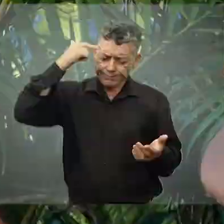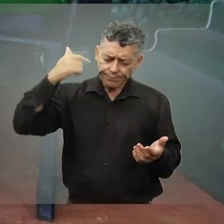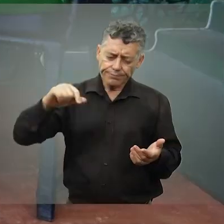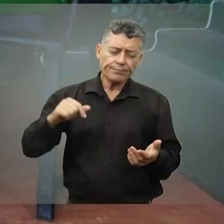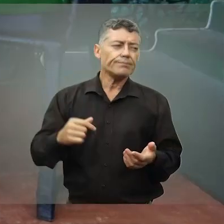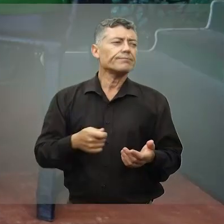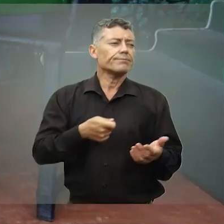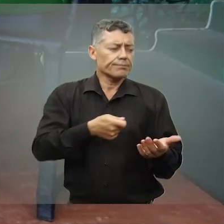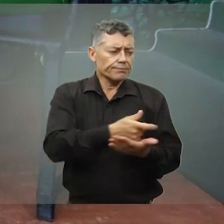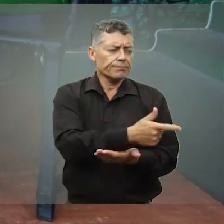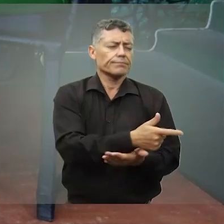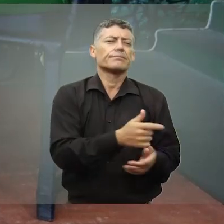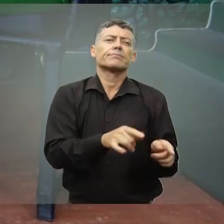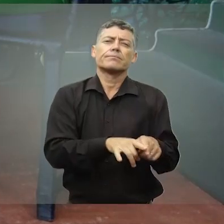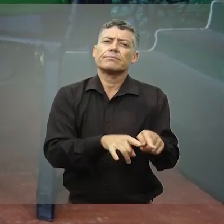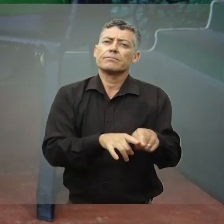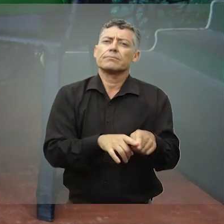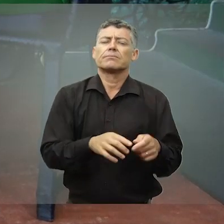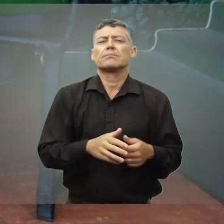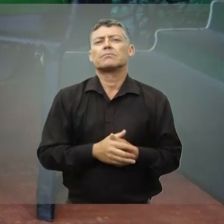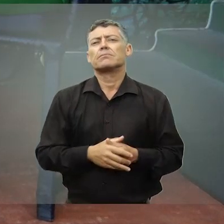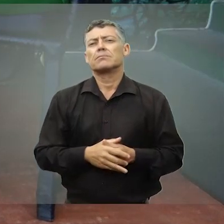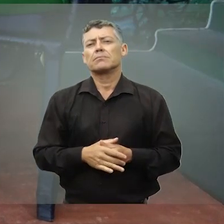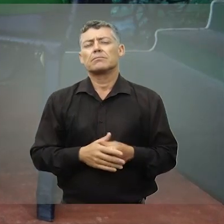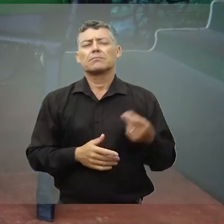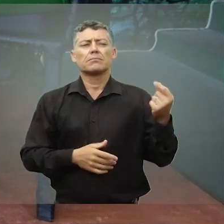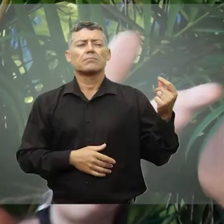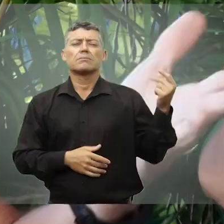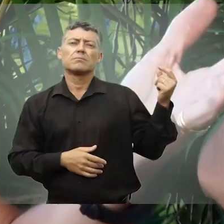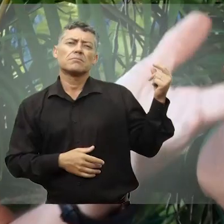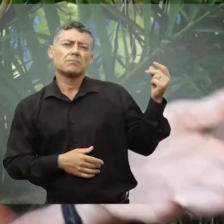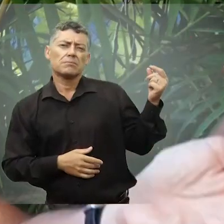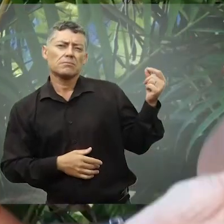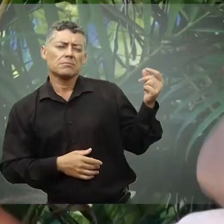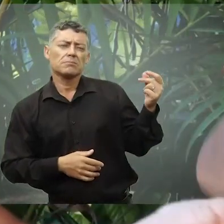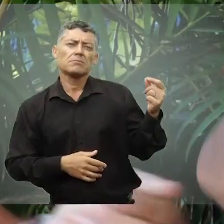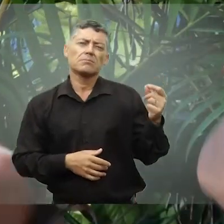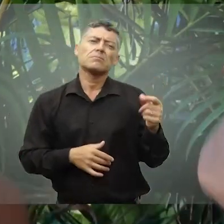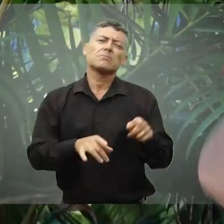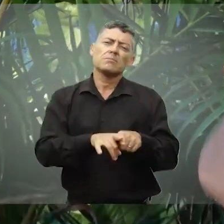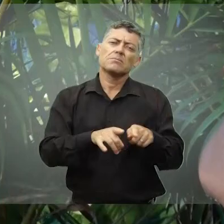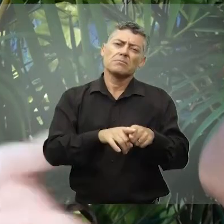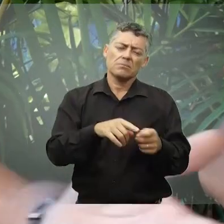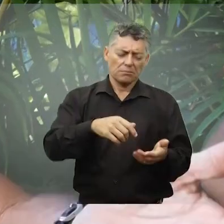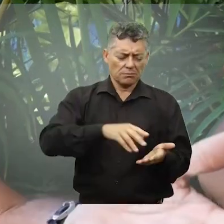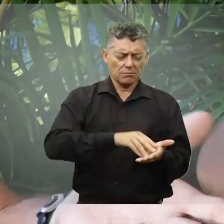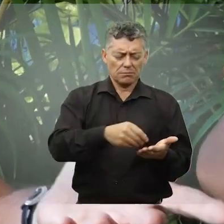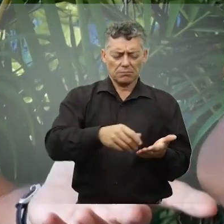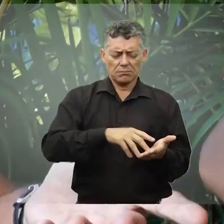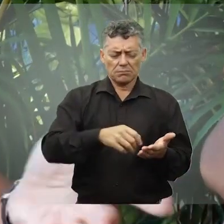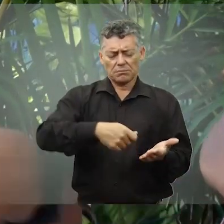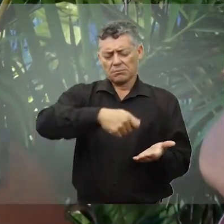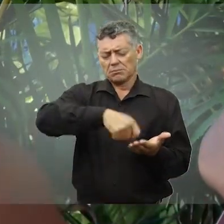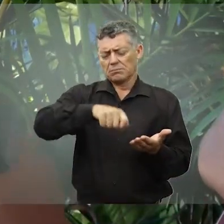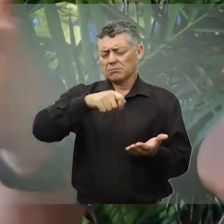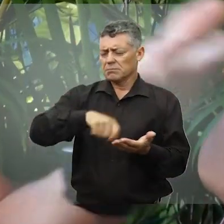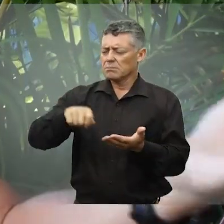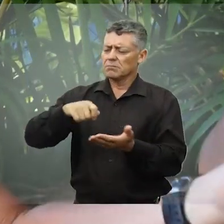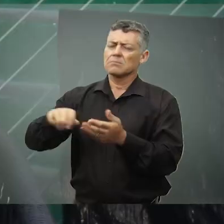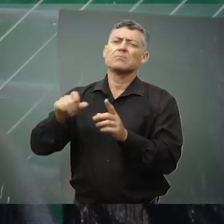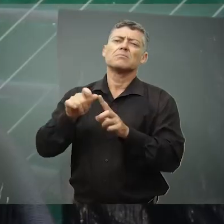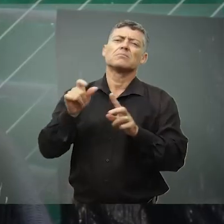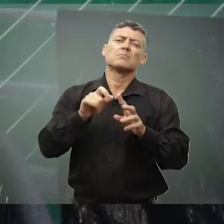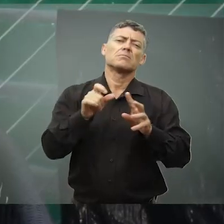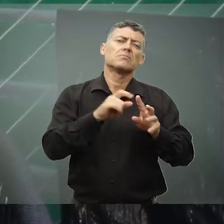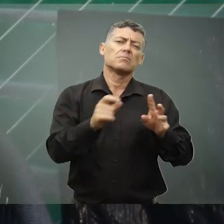ali. Juntaram comprar aquele dinheiro. Abagai. Na época existiu até carnê, a pessoa passava, pagava em carnê, não tinha os cartões